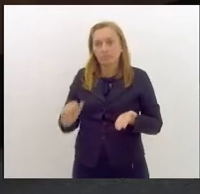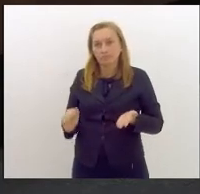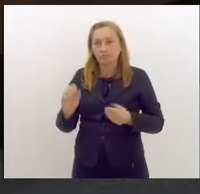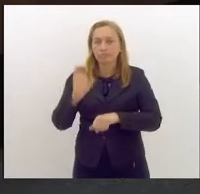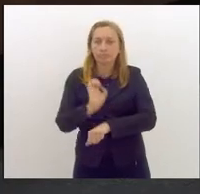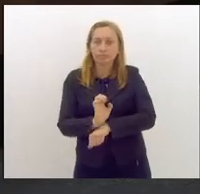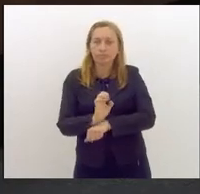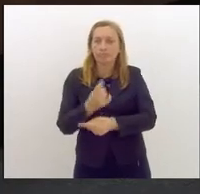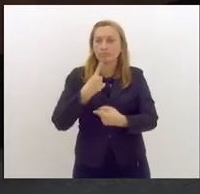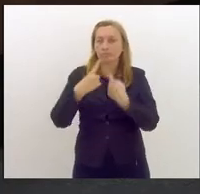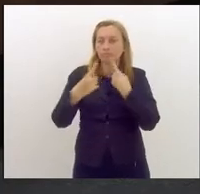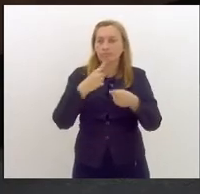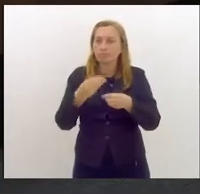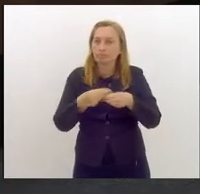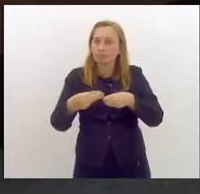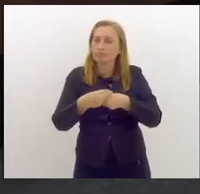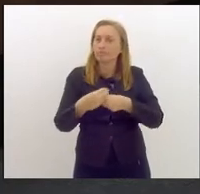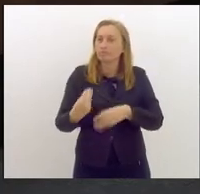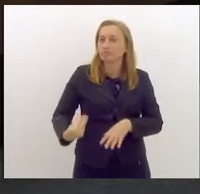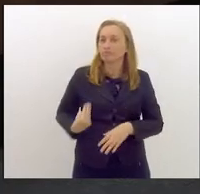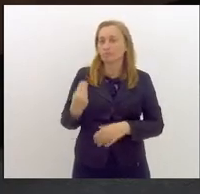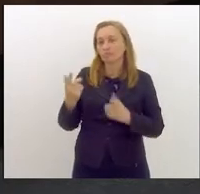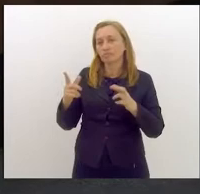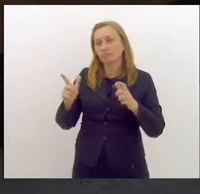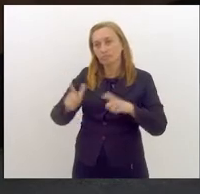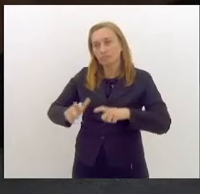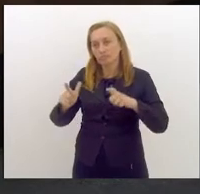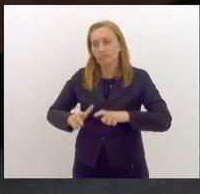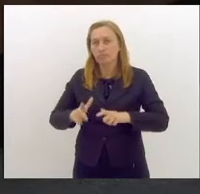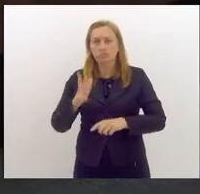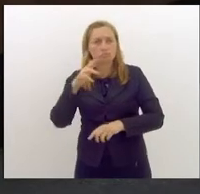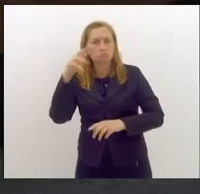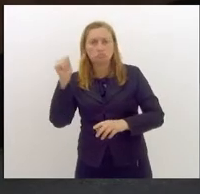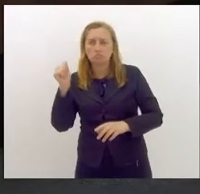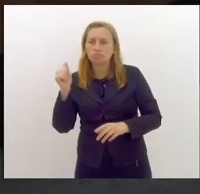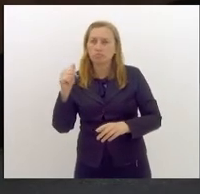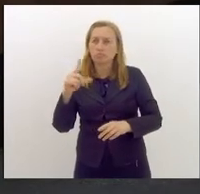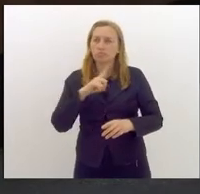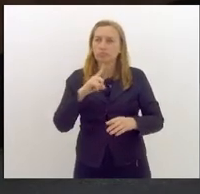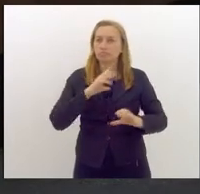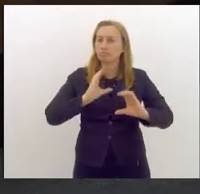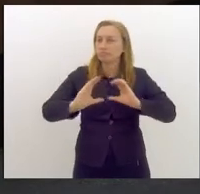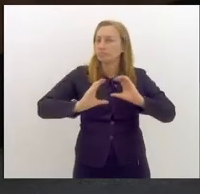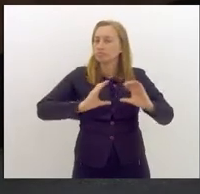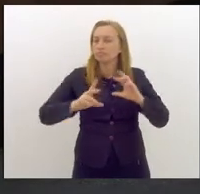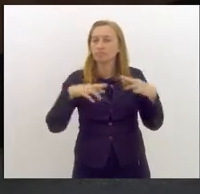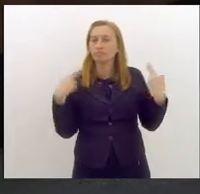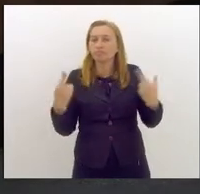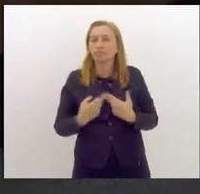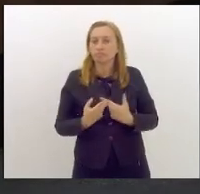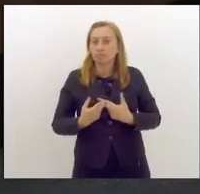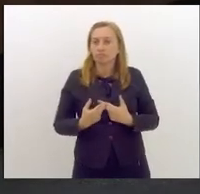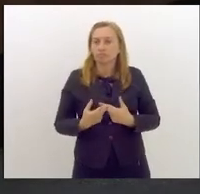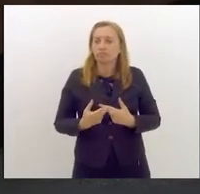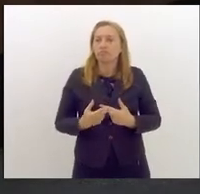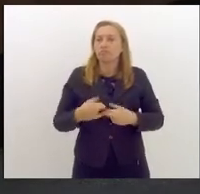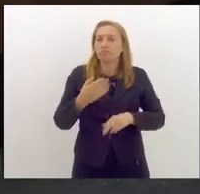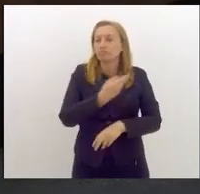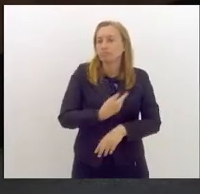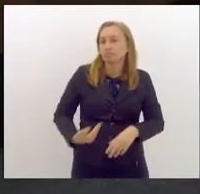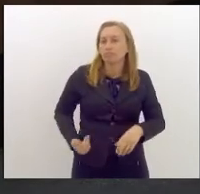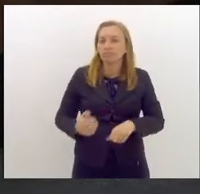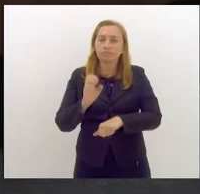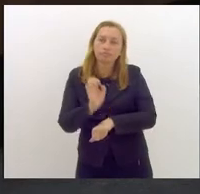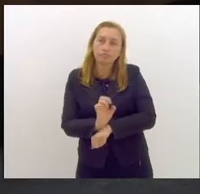começou a dialogar com os municípios que estavam presentes nunca houve nesse intervalo de tempo em uma reunião por parte do governo estadual